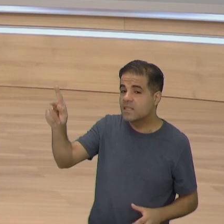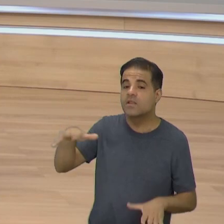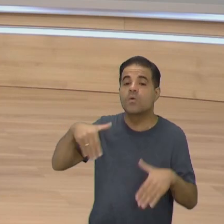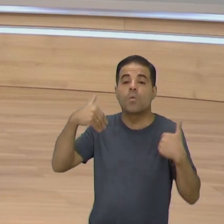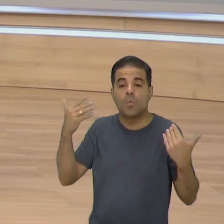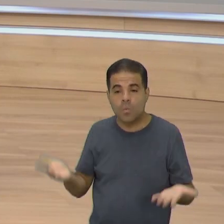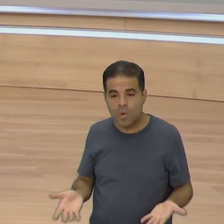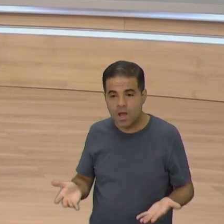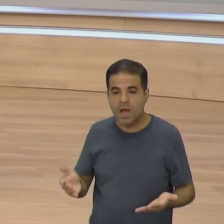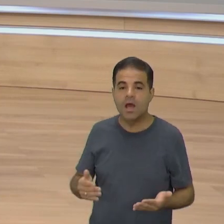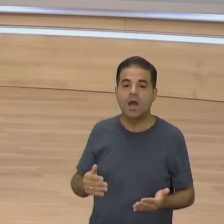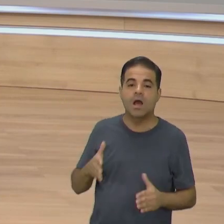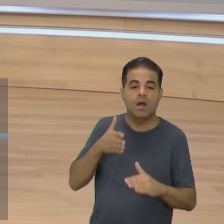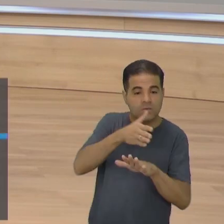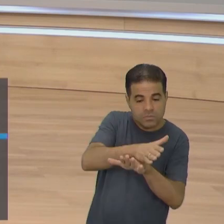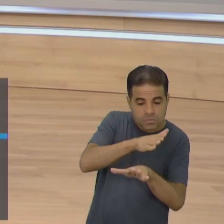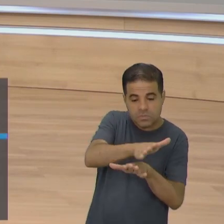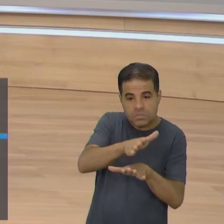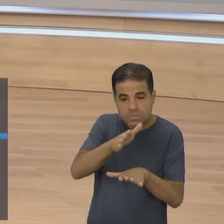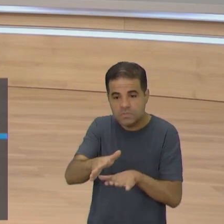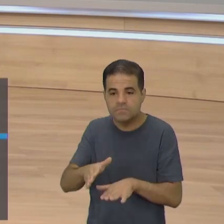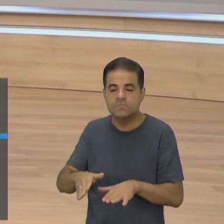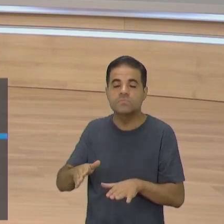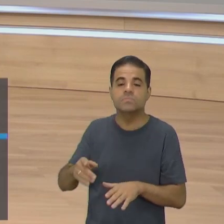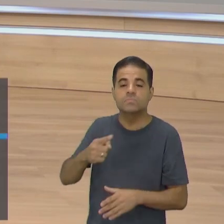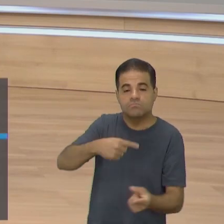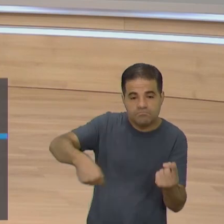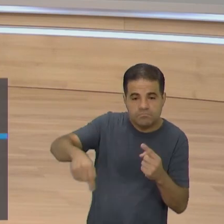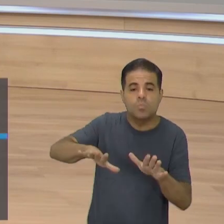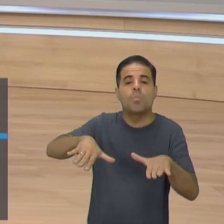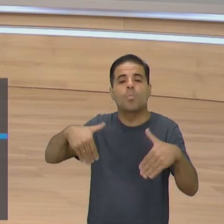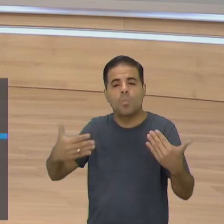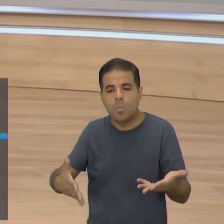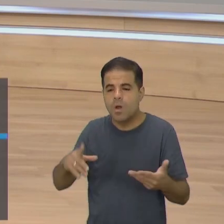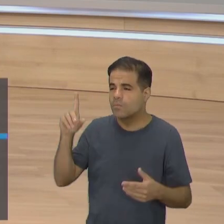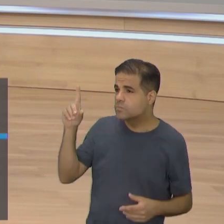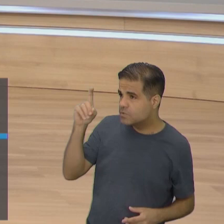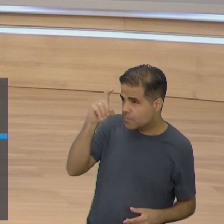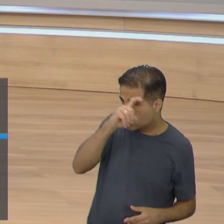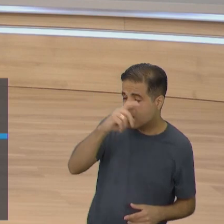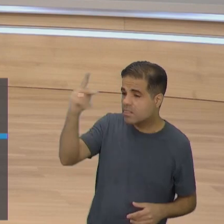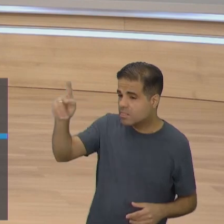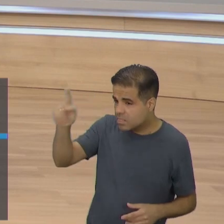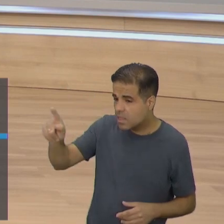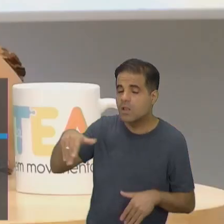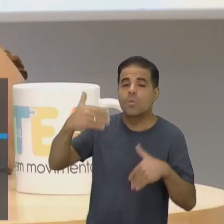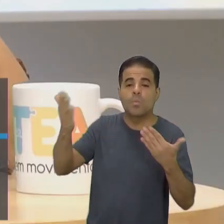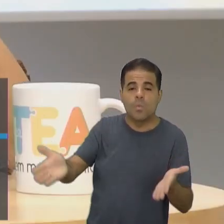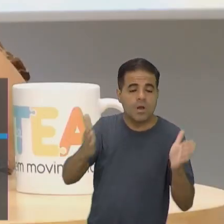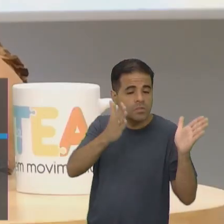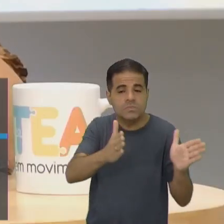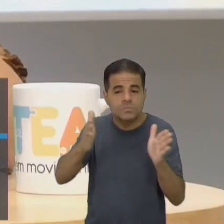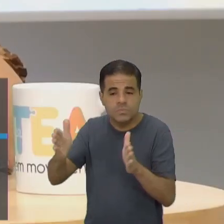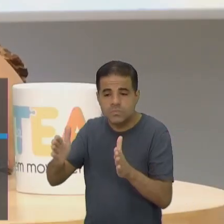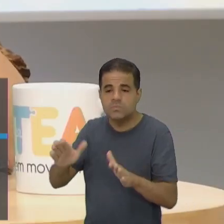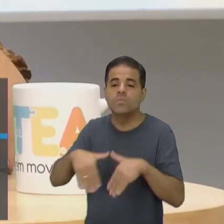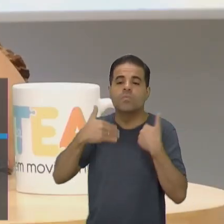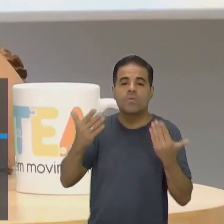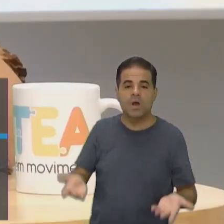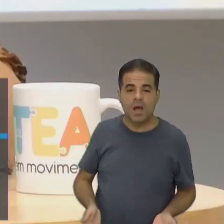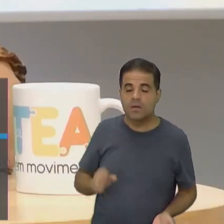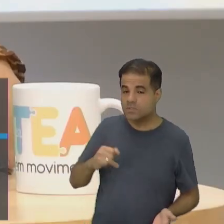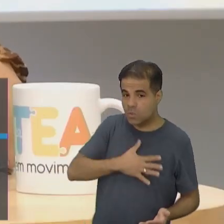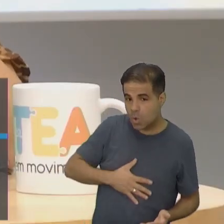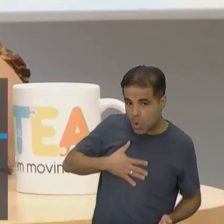foi em uma estação, né, no caso da rotação, Sim. qual que foi a dificuldade dele maior, em qual estação que foi, né, ou